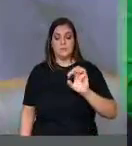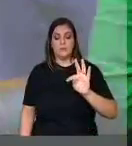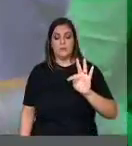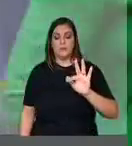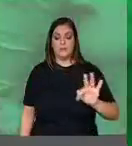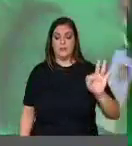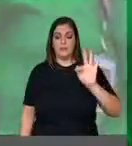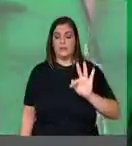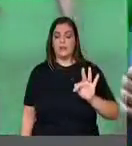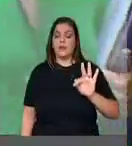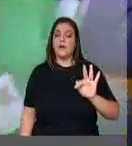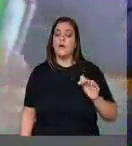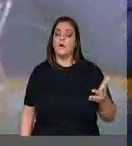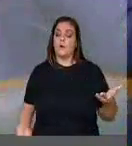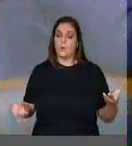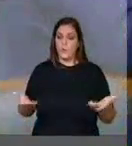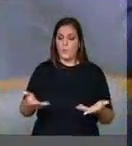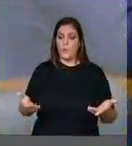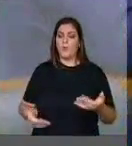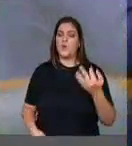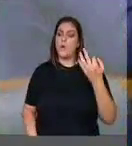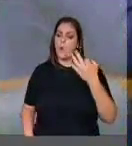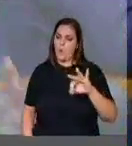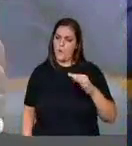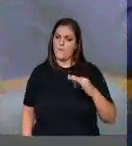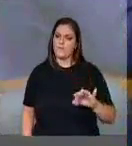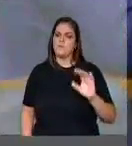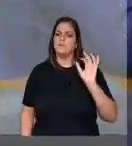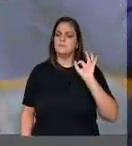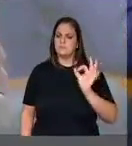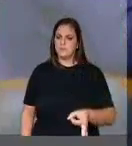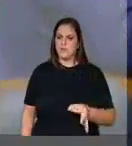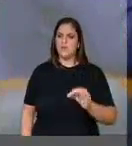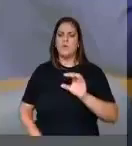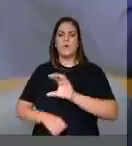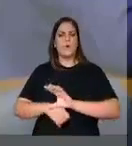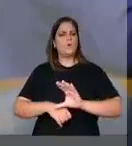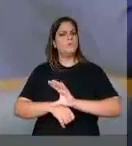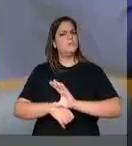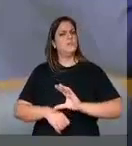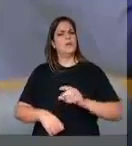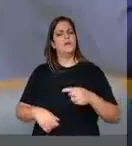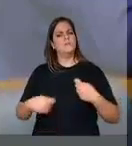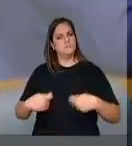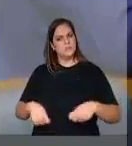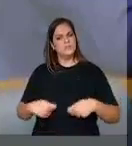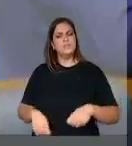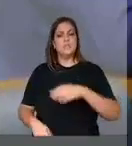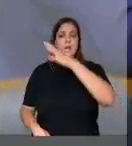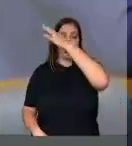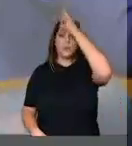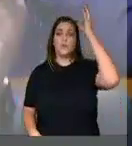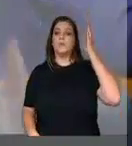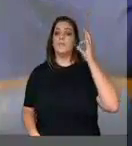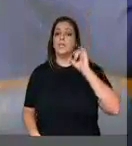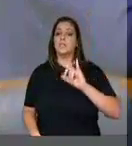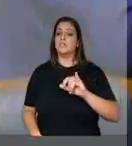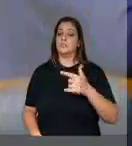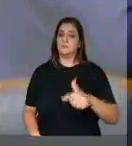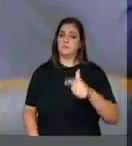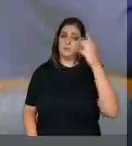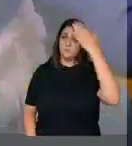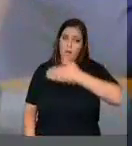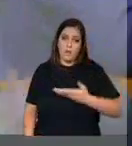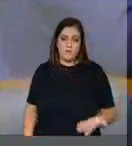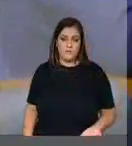a majoritária, hoje confirme a Constituição e confirme o princípio da presunção de inocência. Há mecanismo